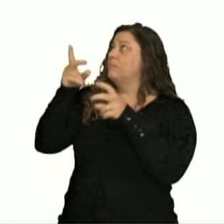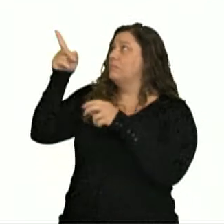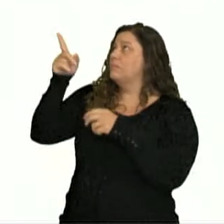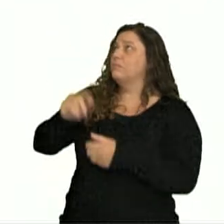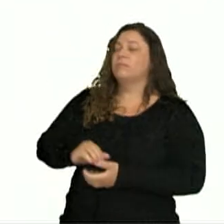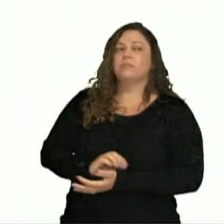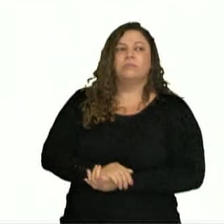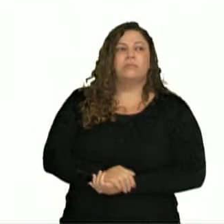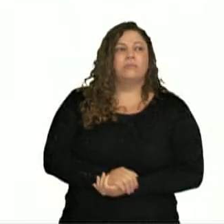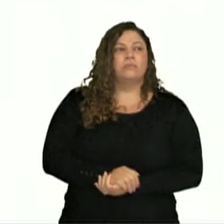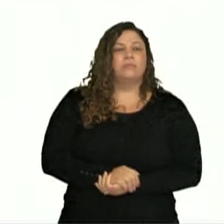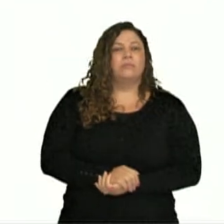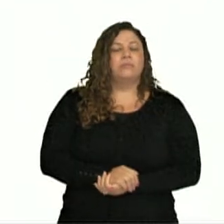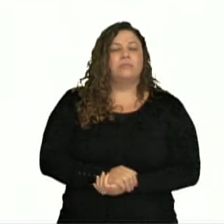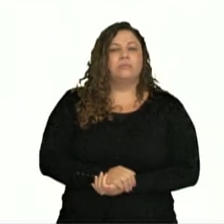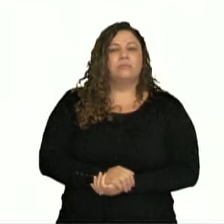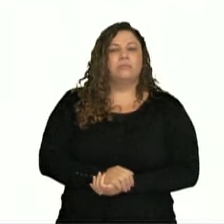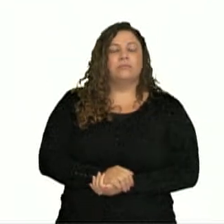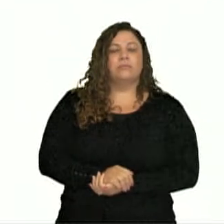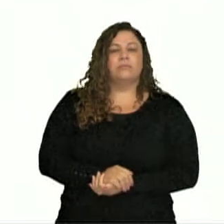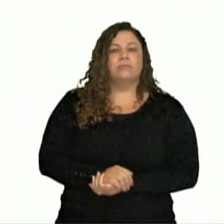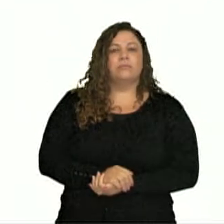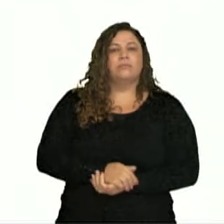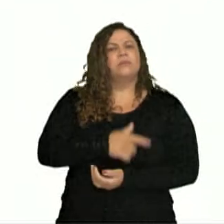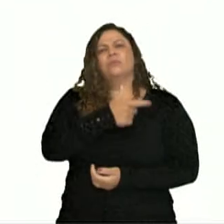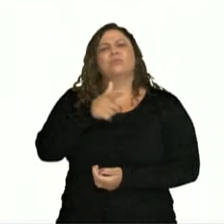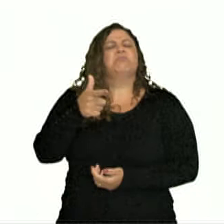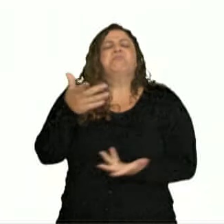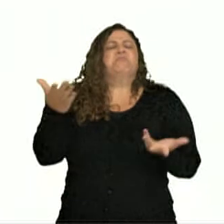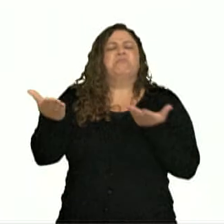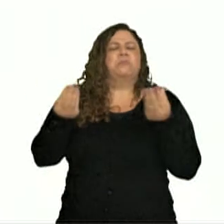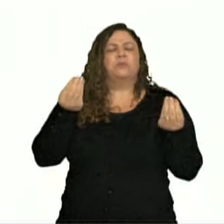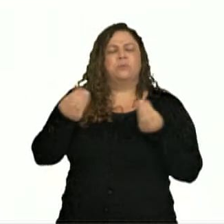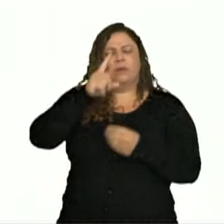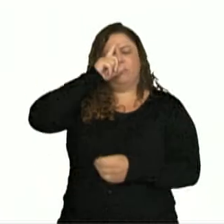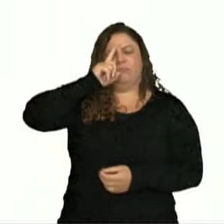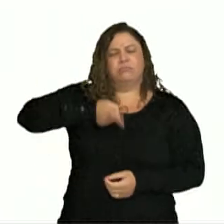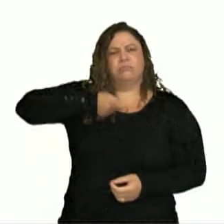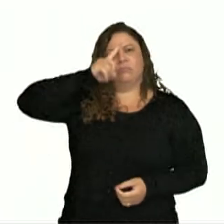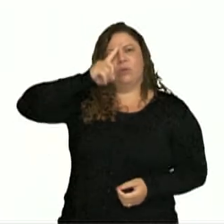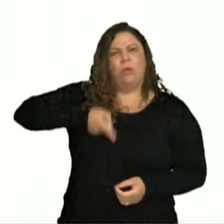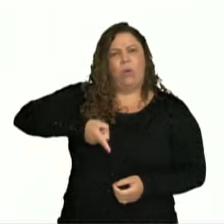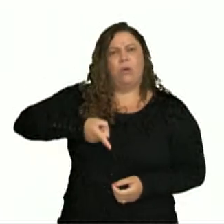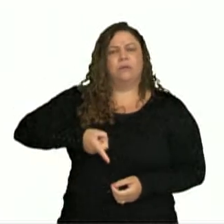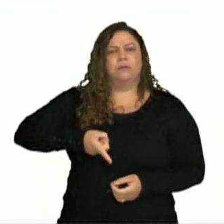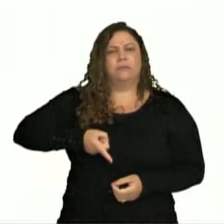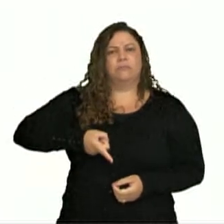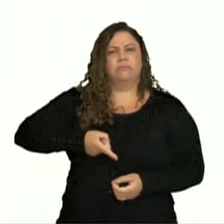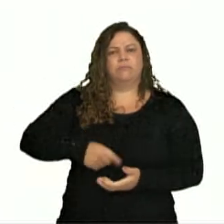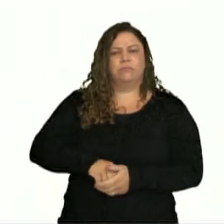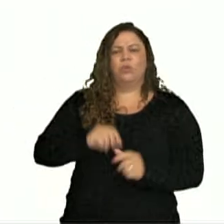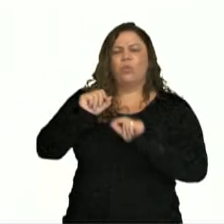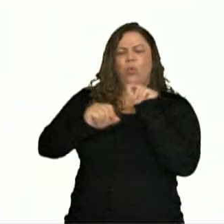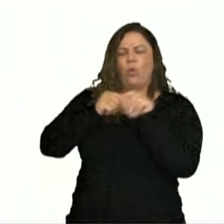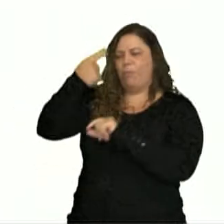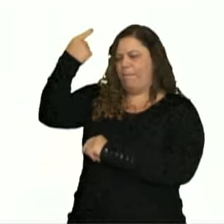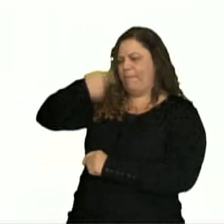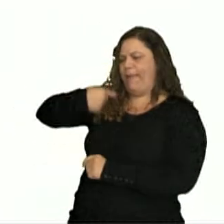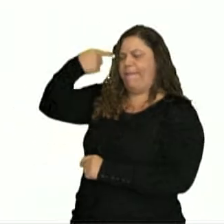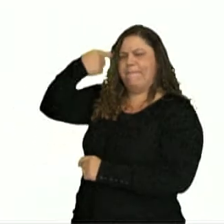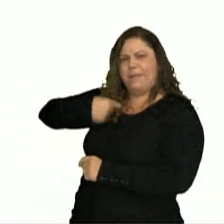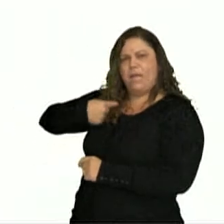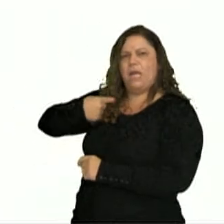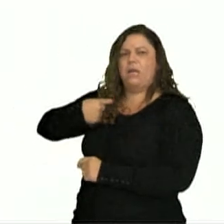viram que não tem o io. Por quê? Não é comum uma pessoa dar ordem para si própria, né? Já que o